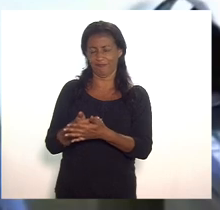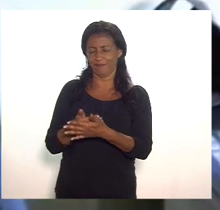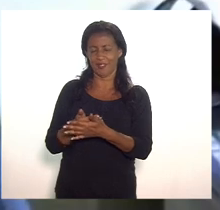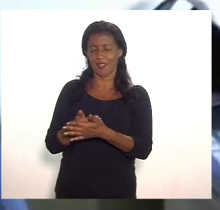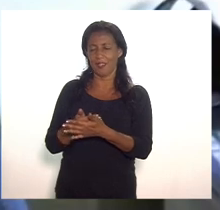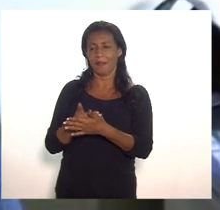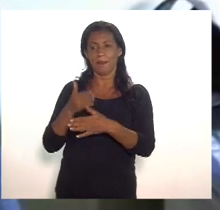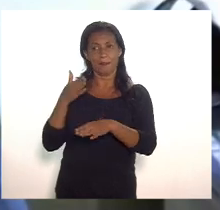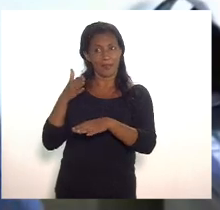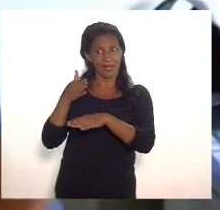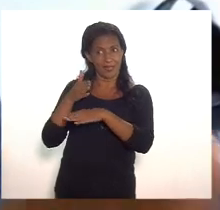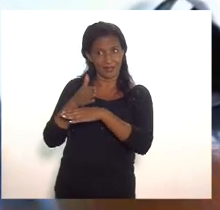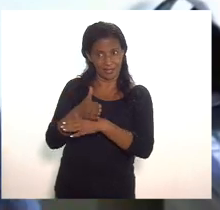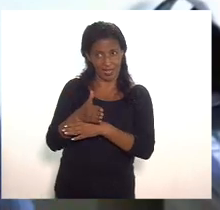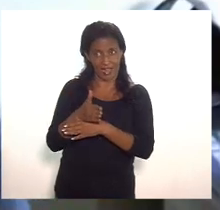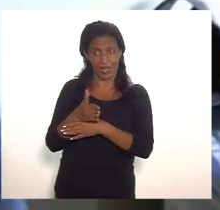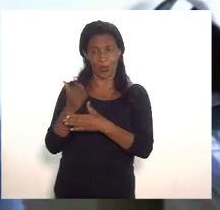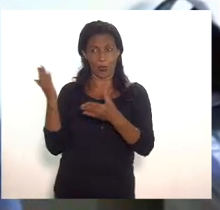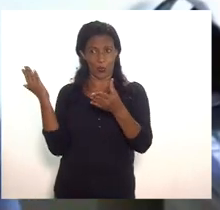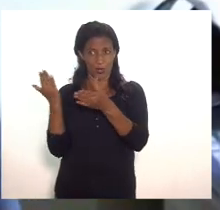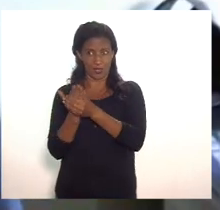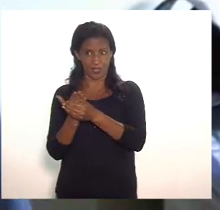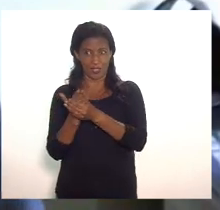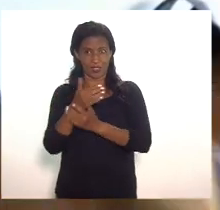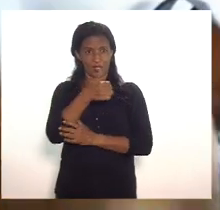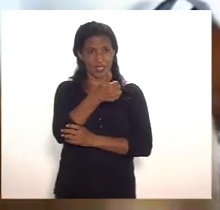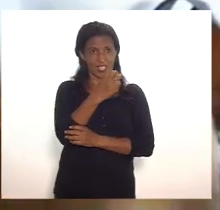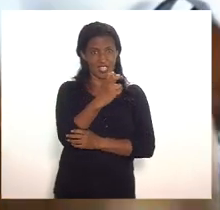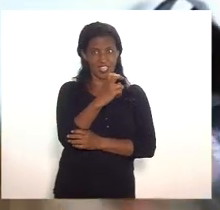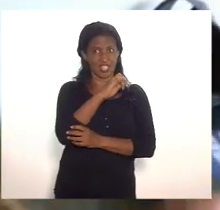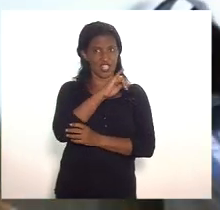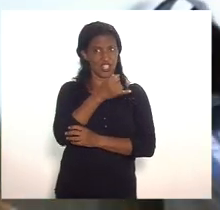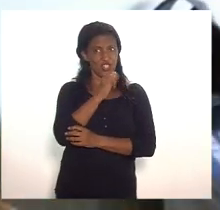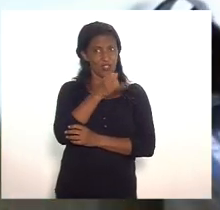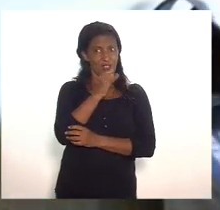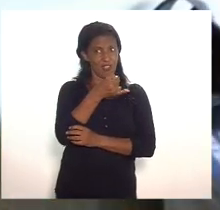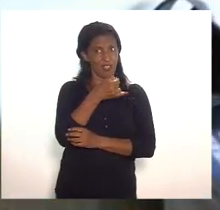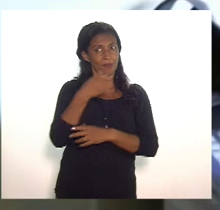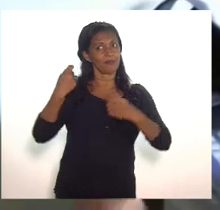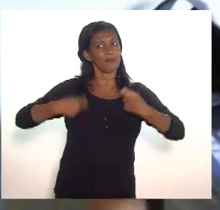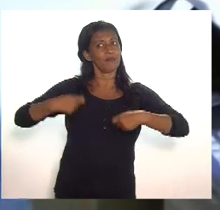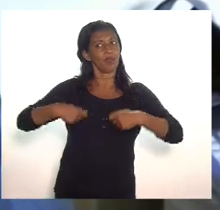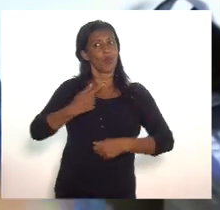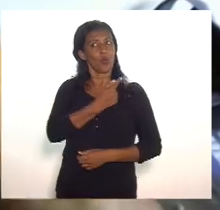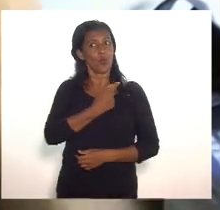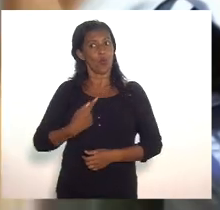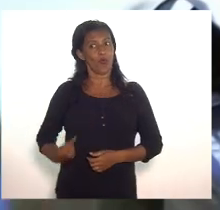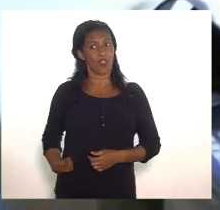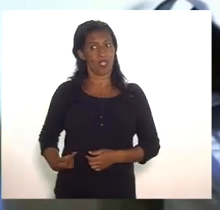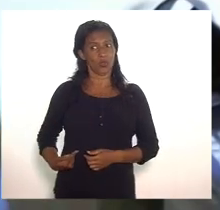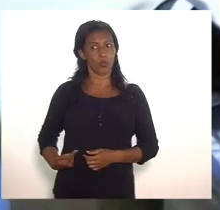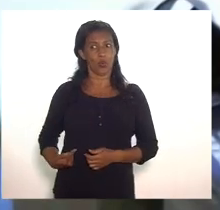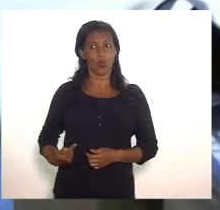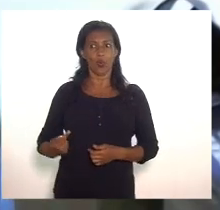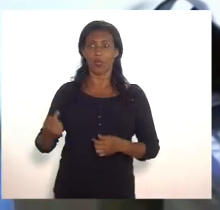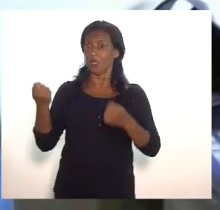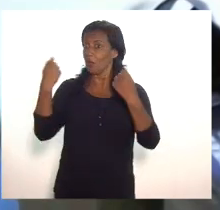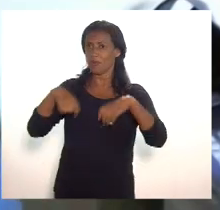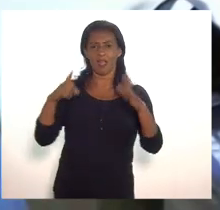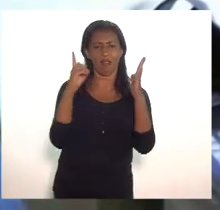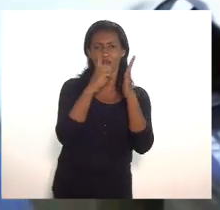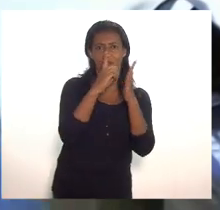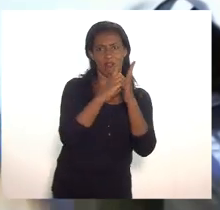pedido de liminar, em 15 de janeiro, precisava o governador ter feito o decreto. Não precisava ter